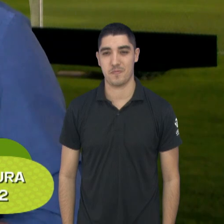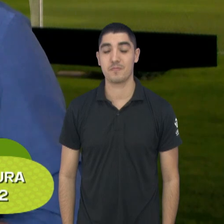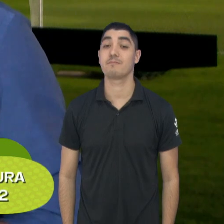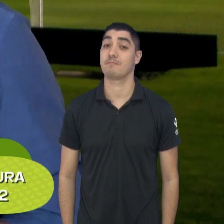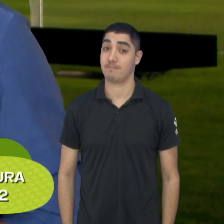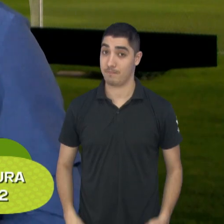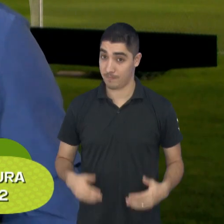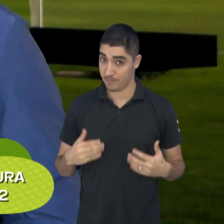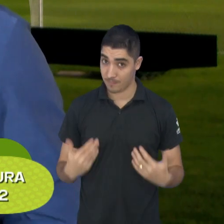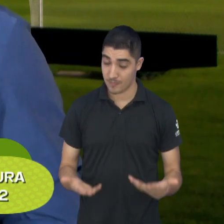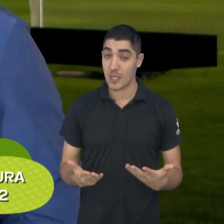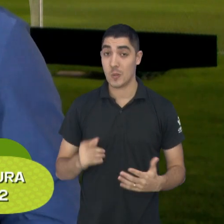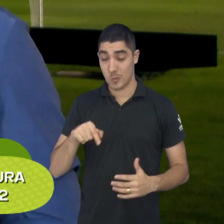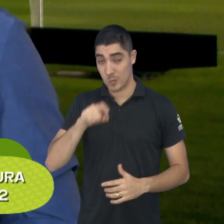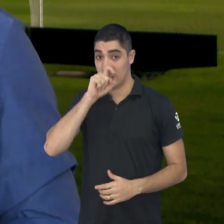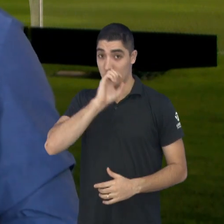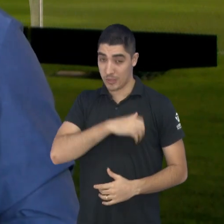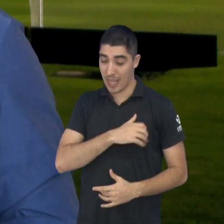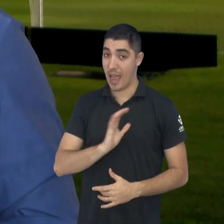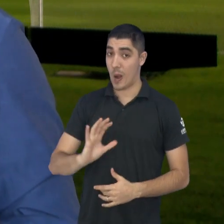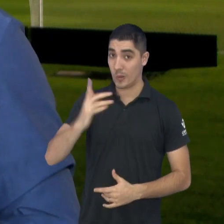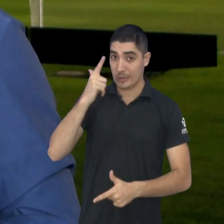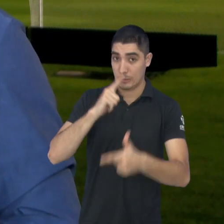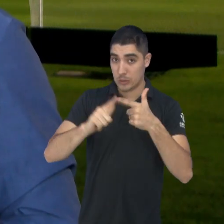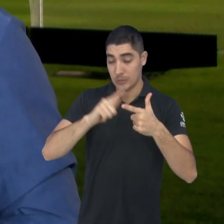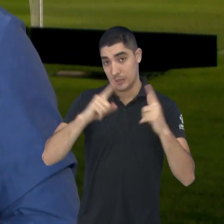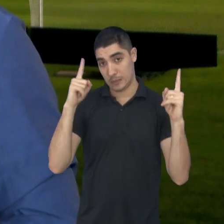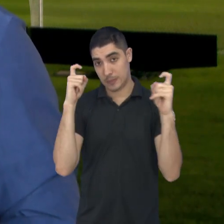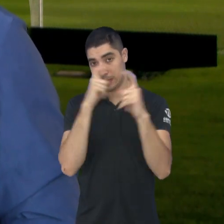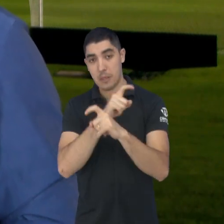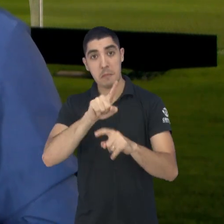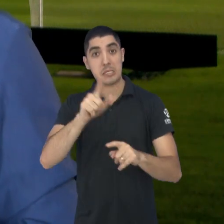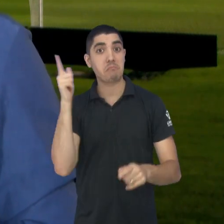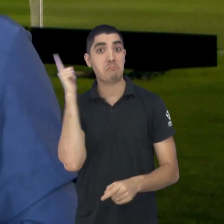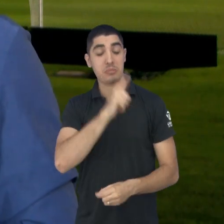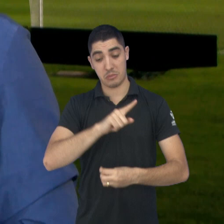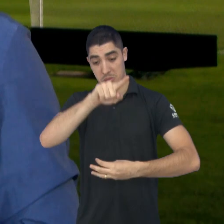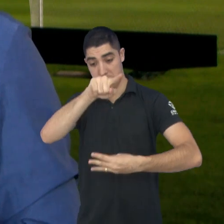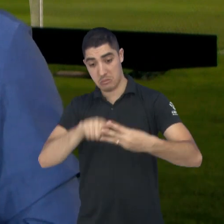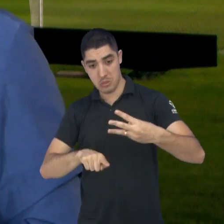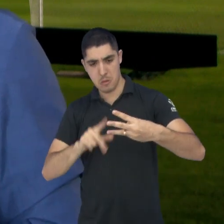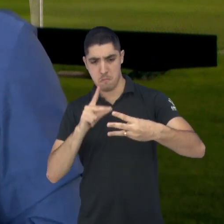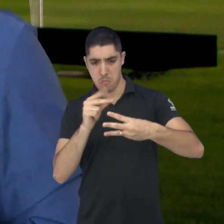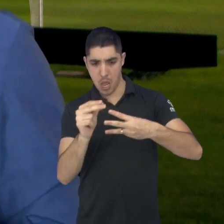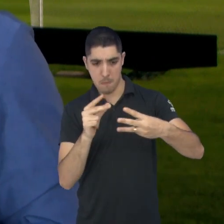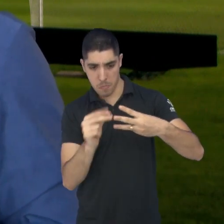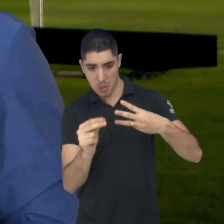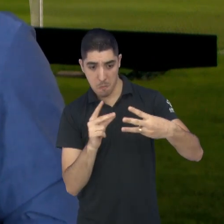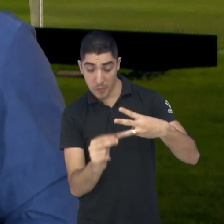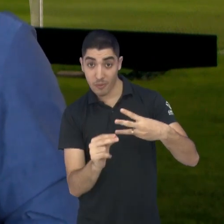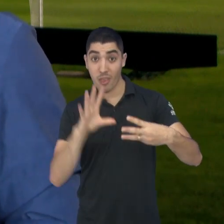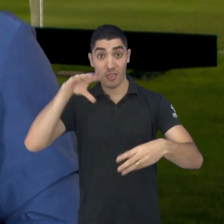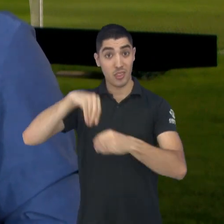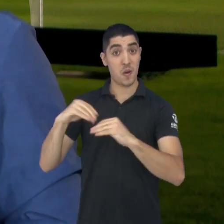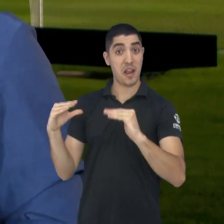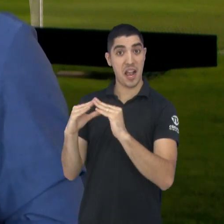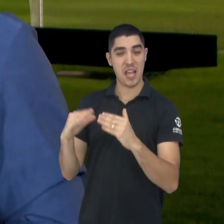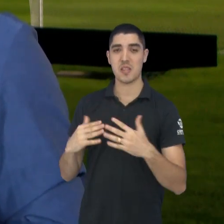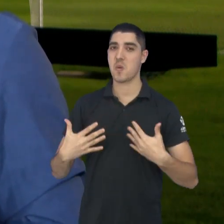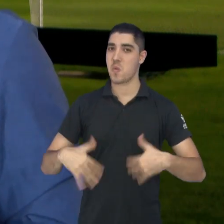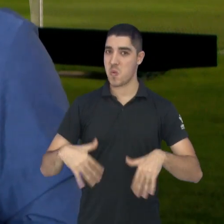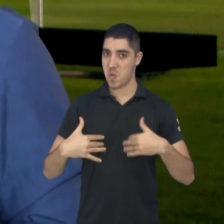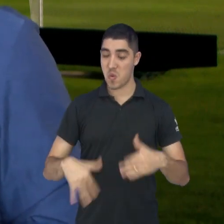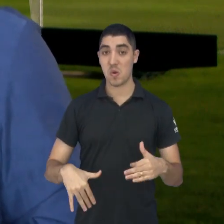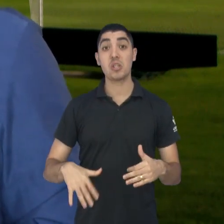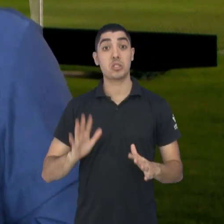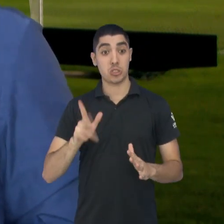Mesmo diante das dificuldades da partida, o São José alcançou a 3ª vitória em casa. Aos poucos, os resultados vão